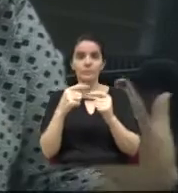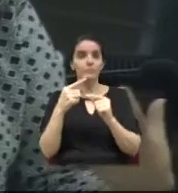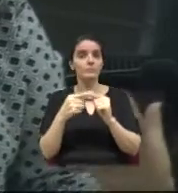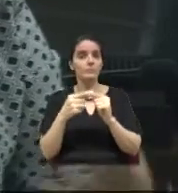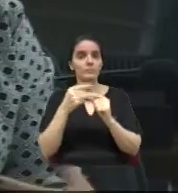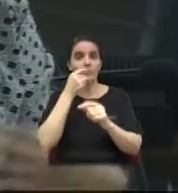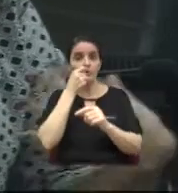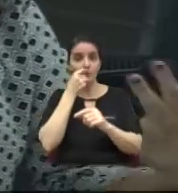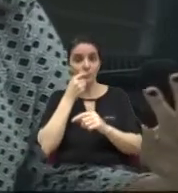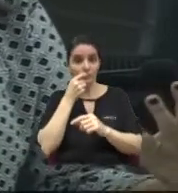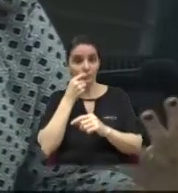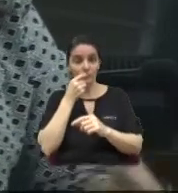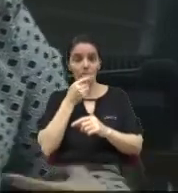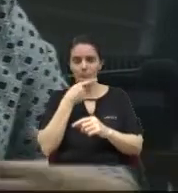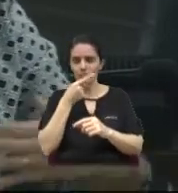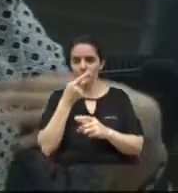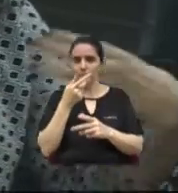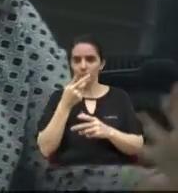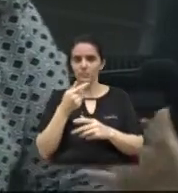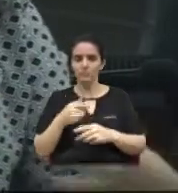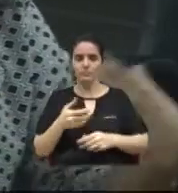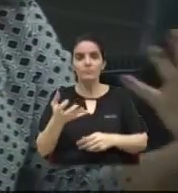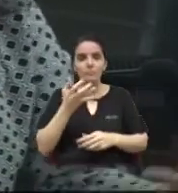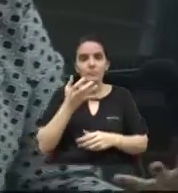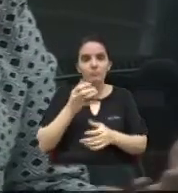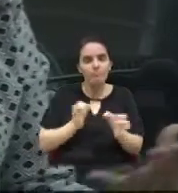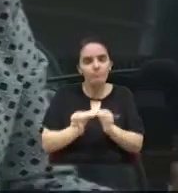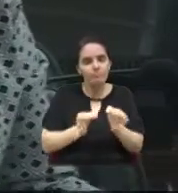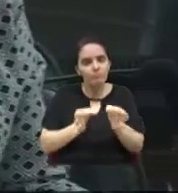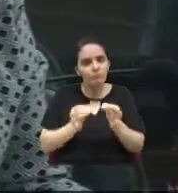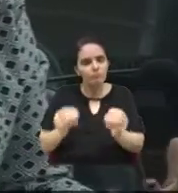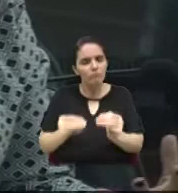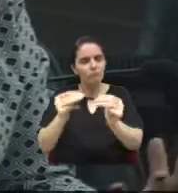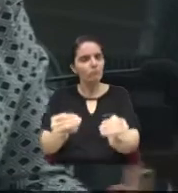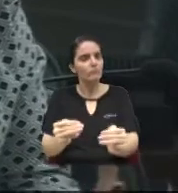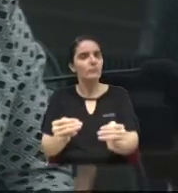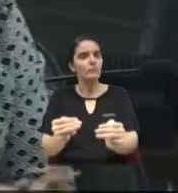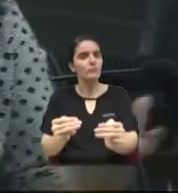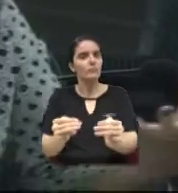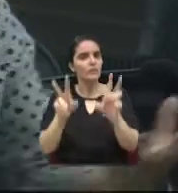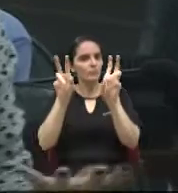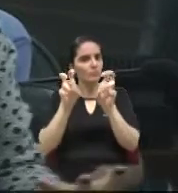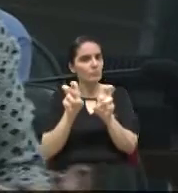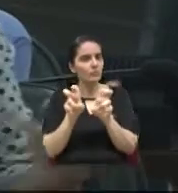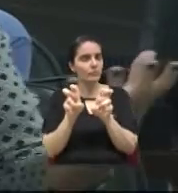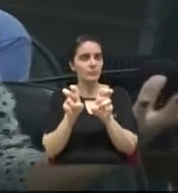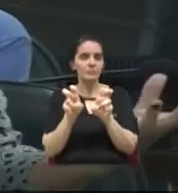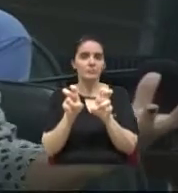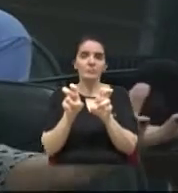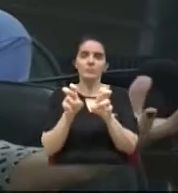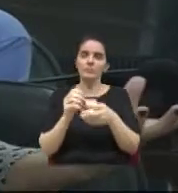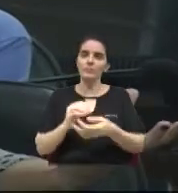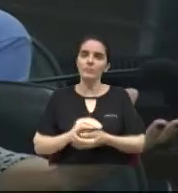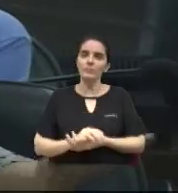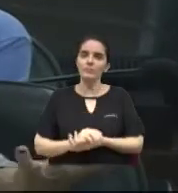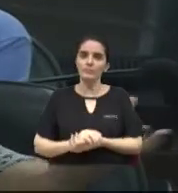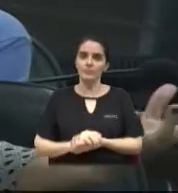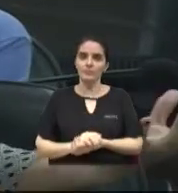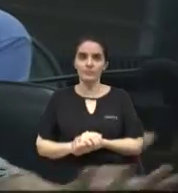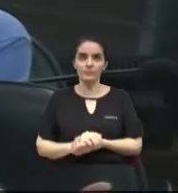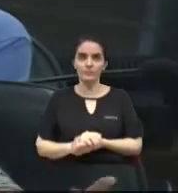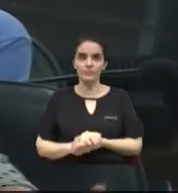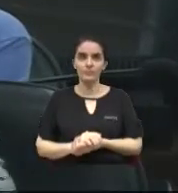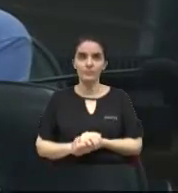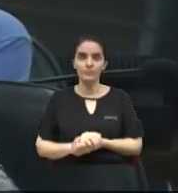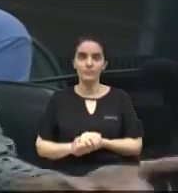na ânsia de querer apresentar primeiro, de querer fazer e acontecer em cima daquele documento, daquela propositura,